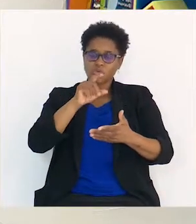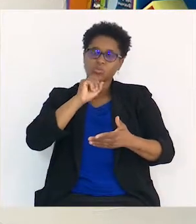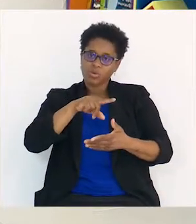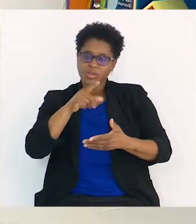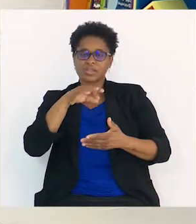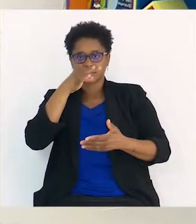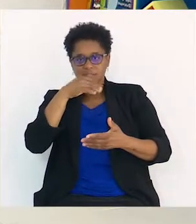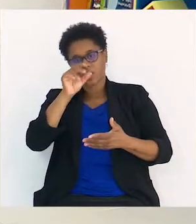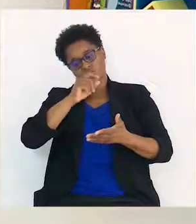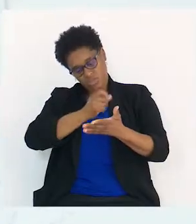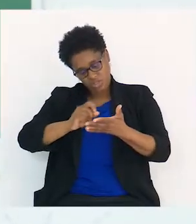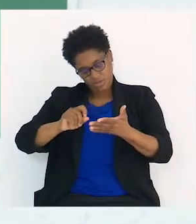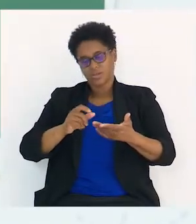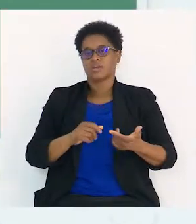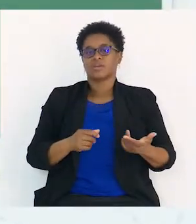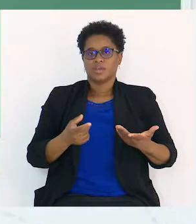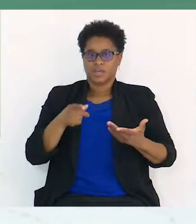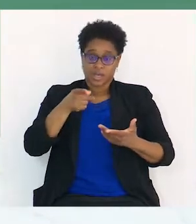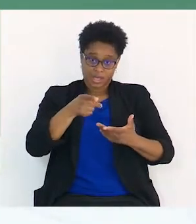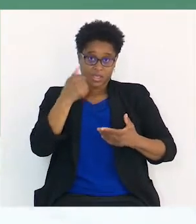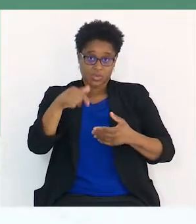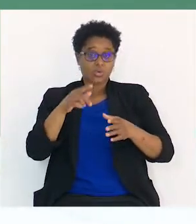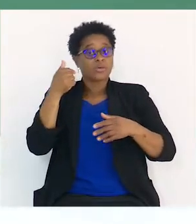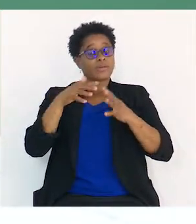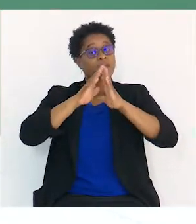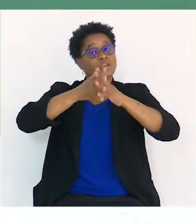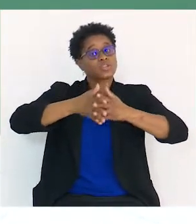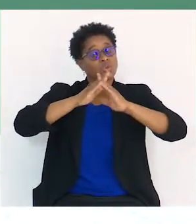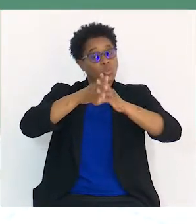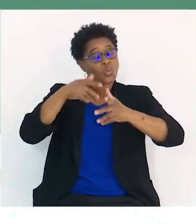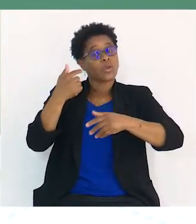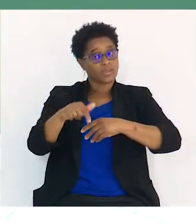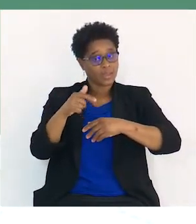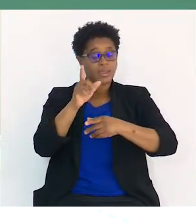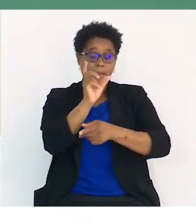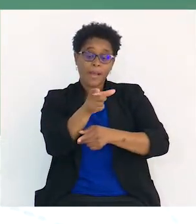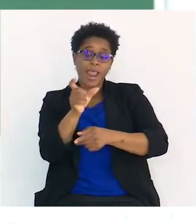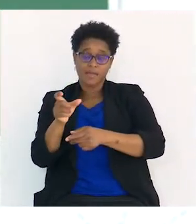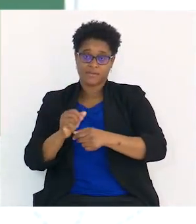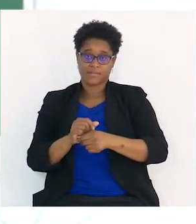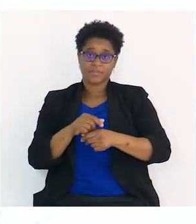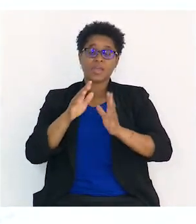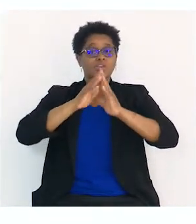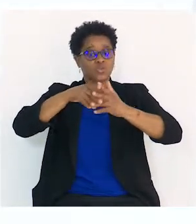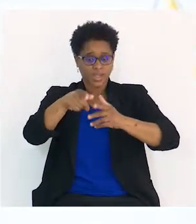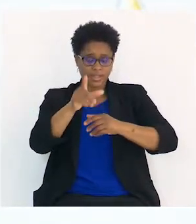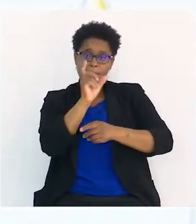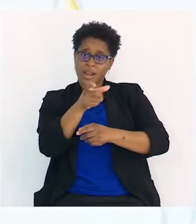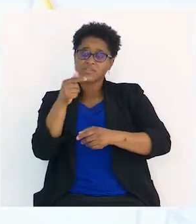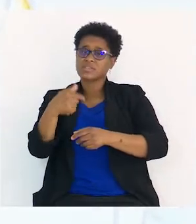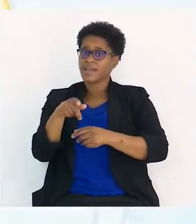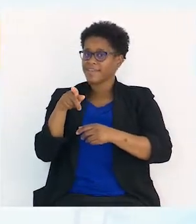amar. Então, aqui, tu tens a estrutura dessa palavra. E a estrutura dessa palavra está